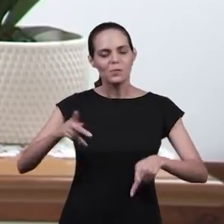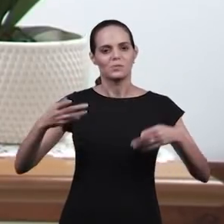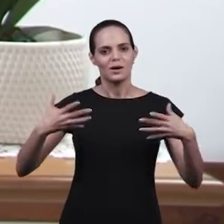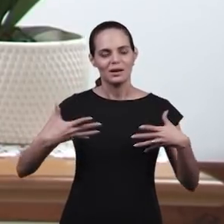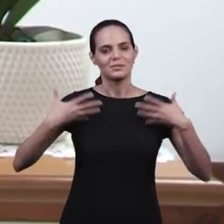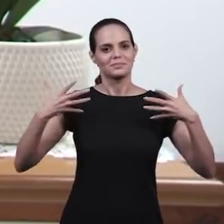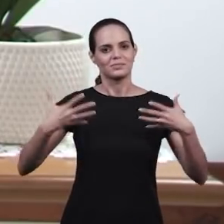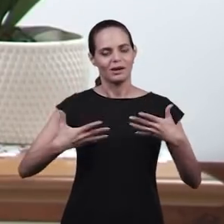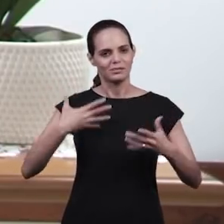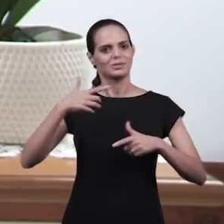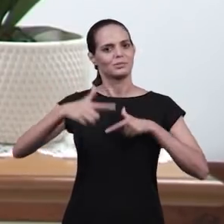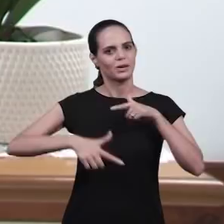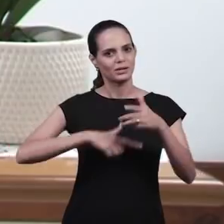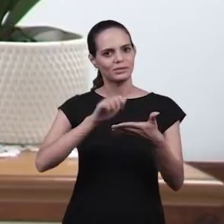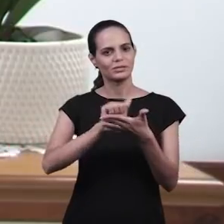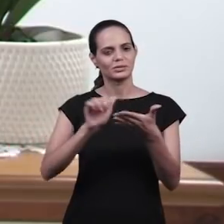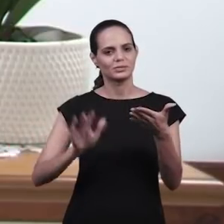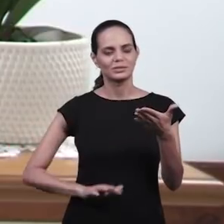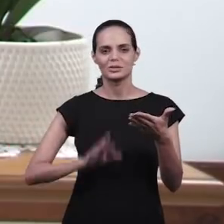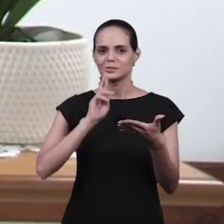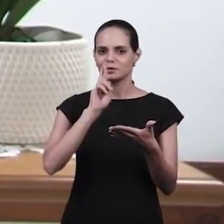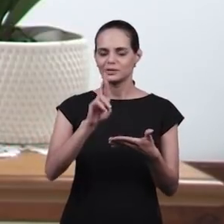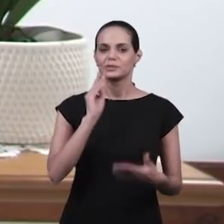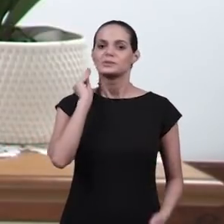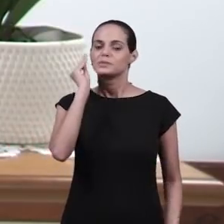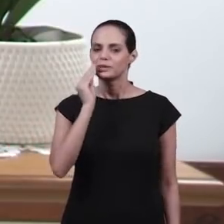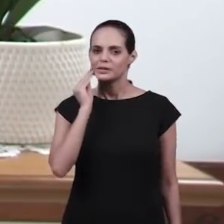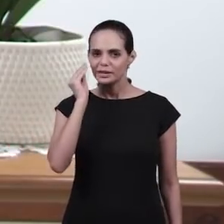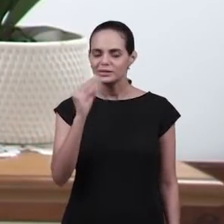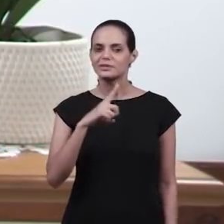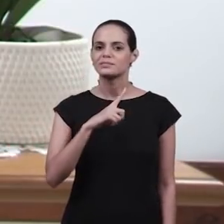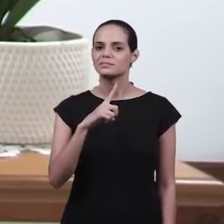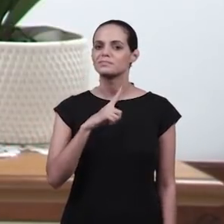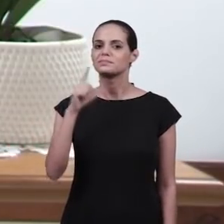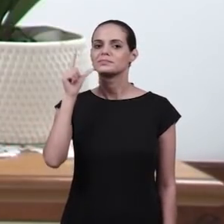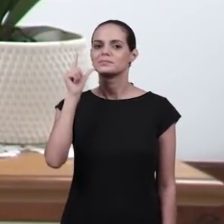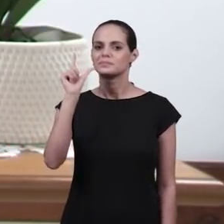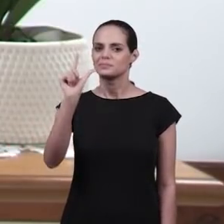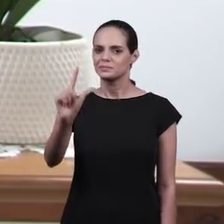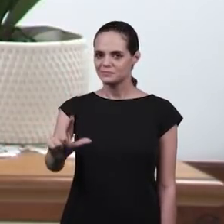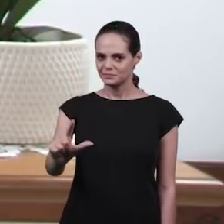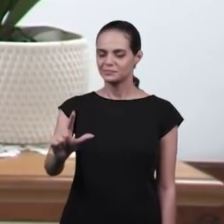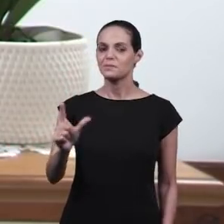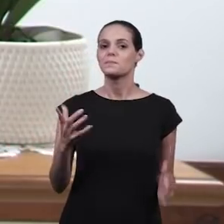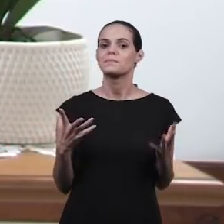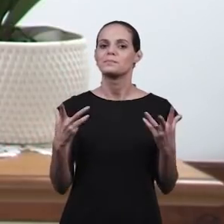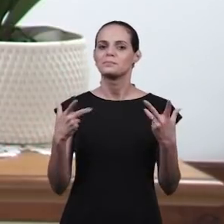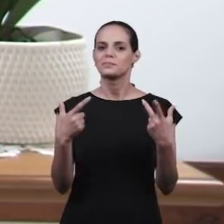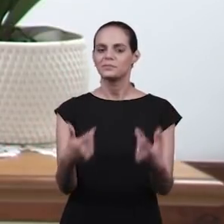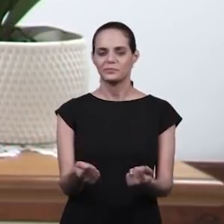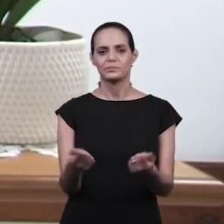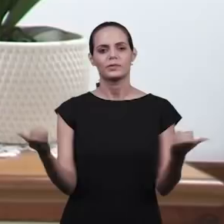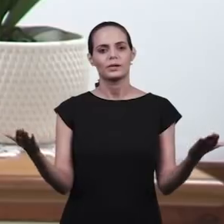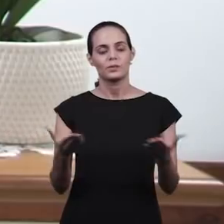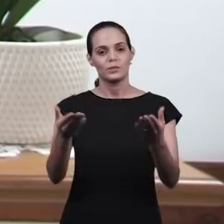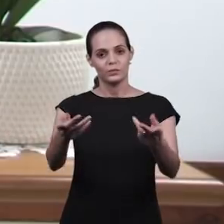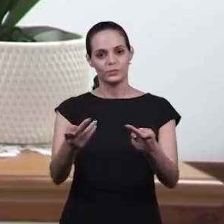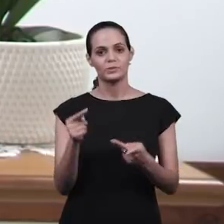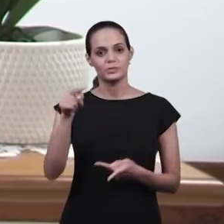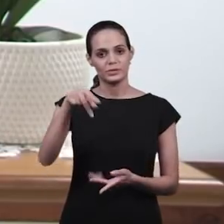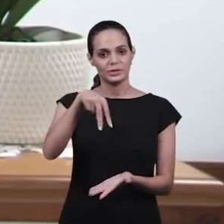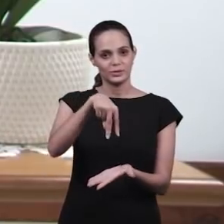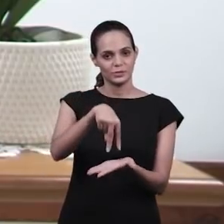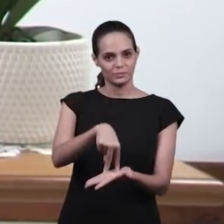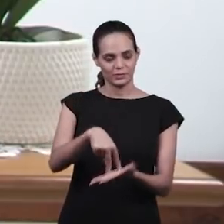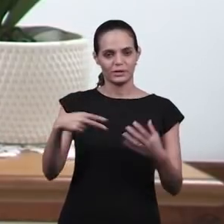está empenhado, como o nosso povo está trabalhando, as experiências que temos recebido, elas têm sido maravilhosas. Convidamos